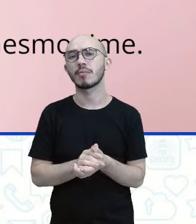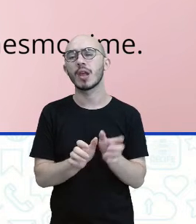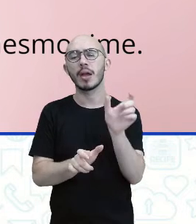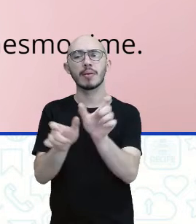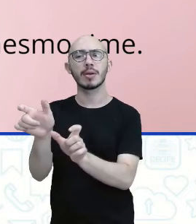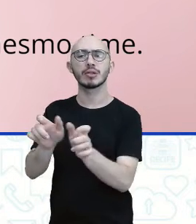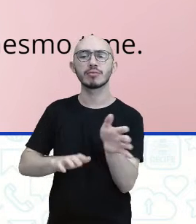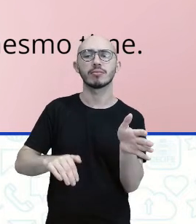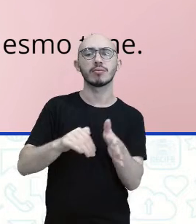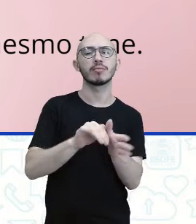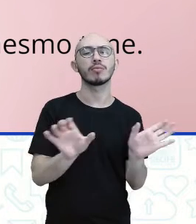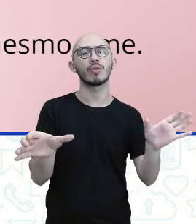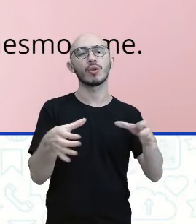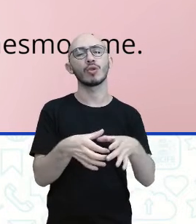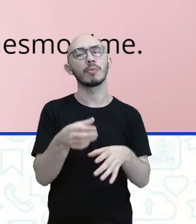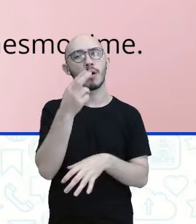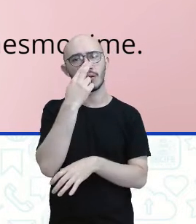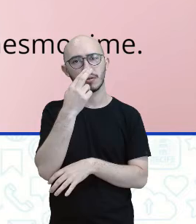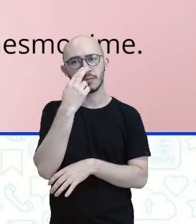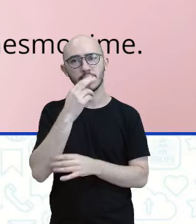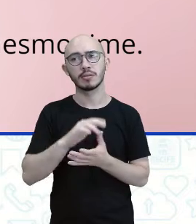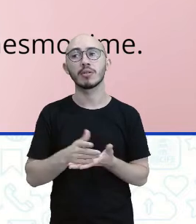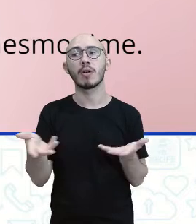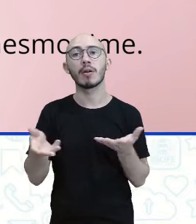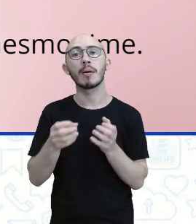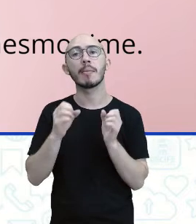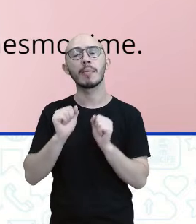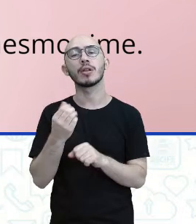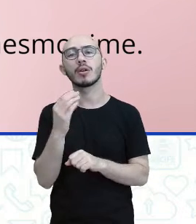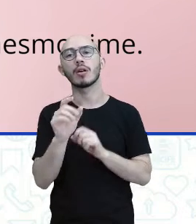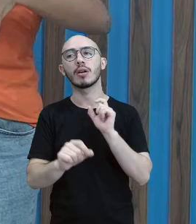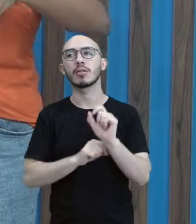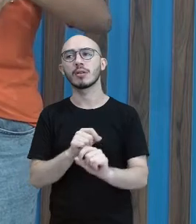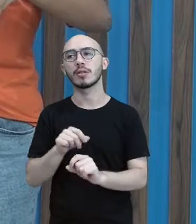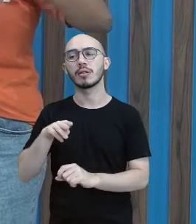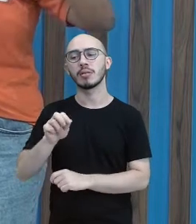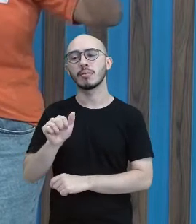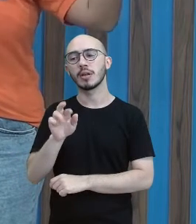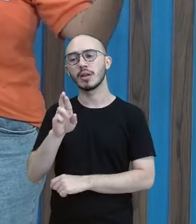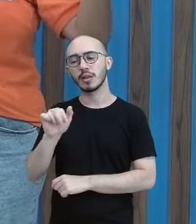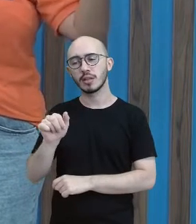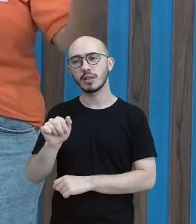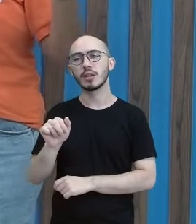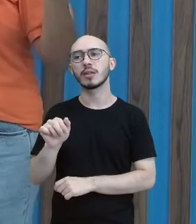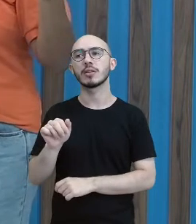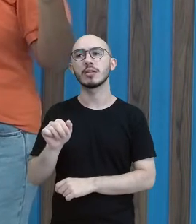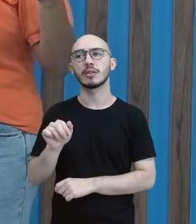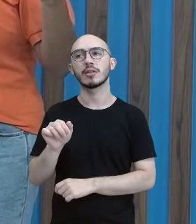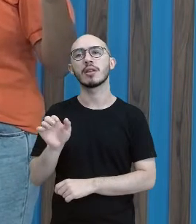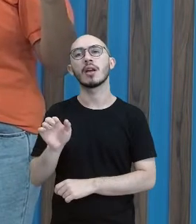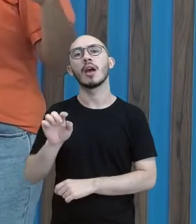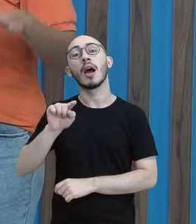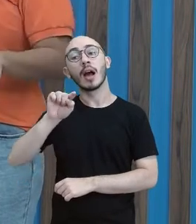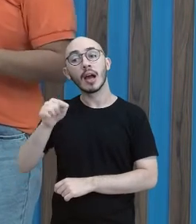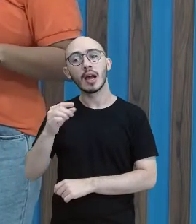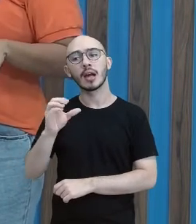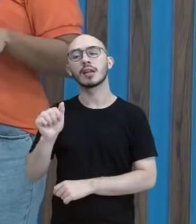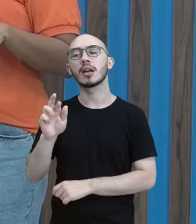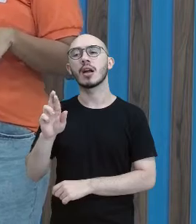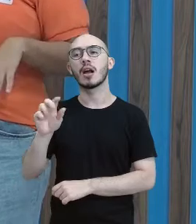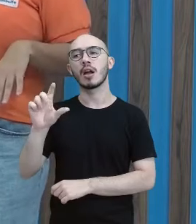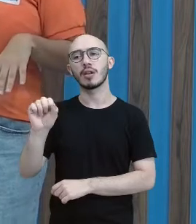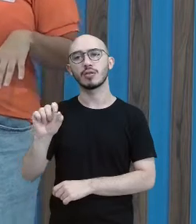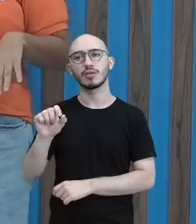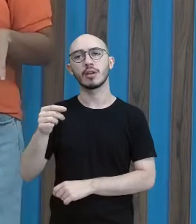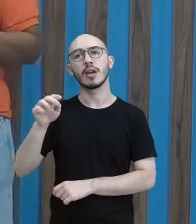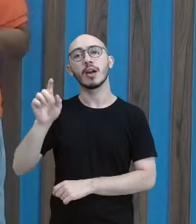pelo mesmo time. Agora, eu sempre posso colocar Maria e Carlos, ou Maria, Carlos e Suzana